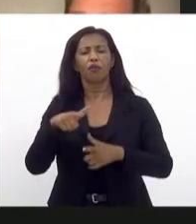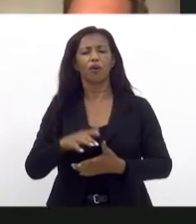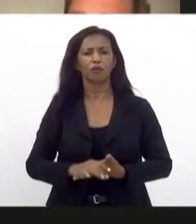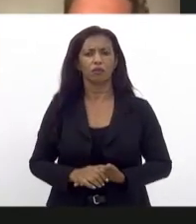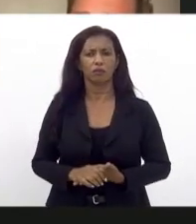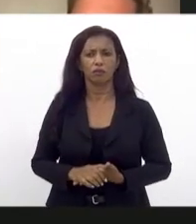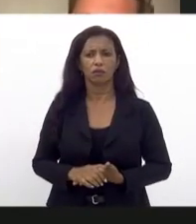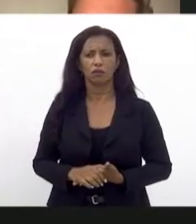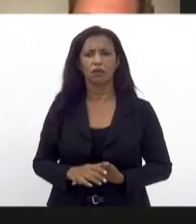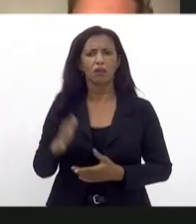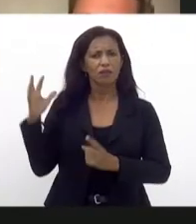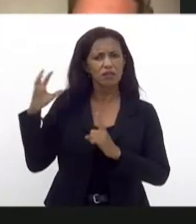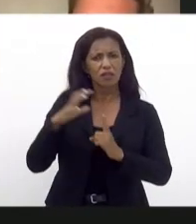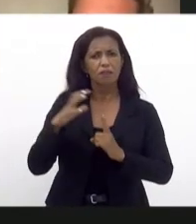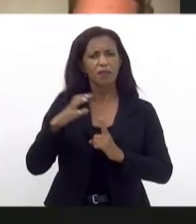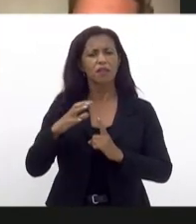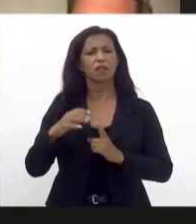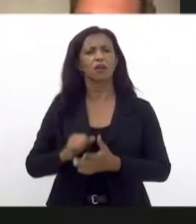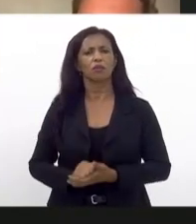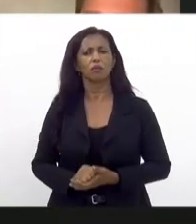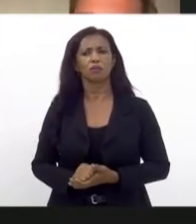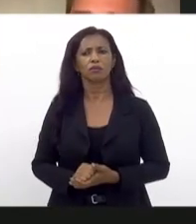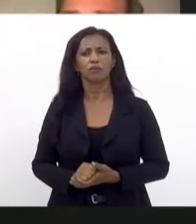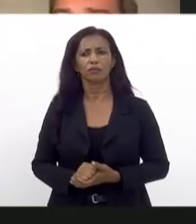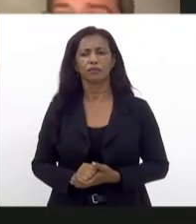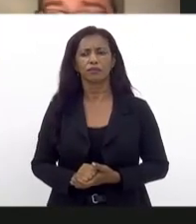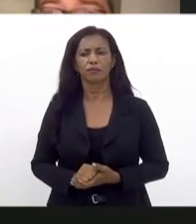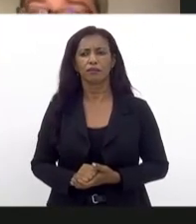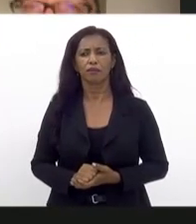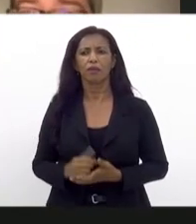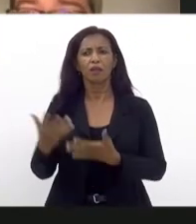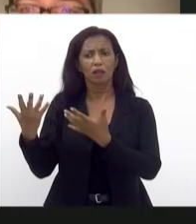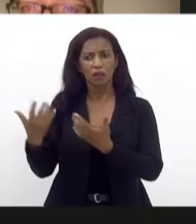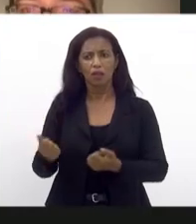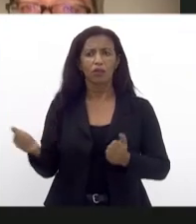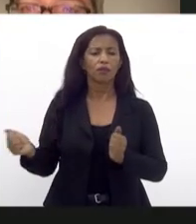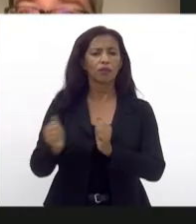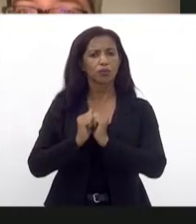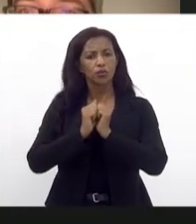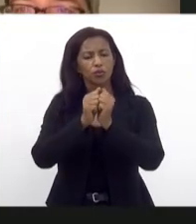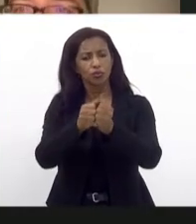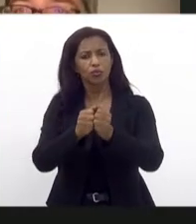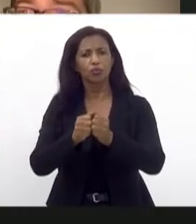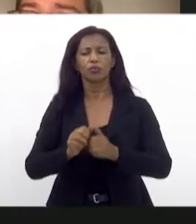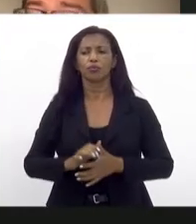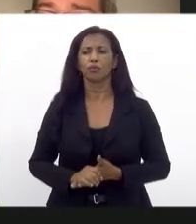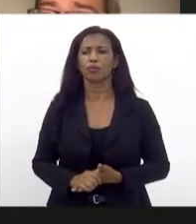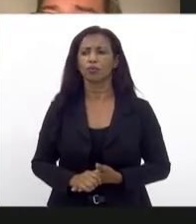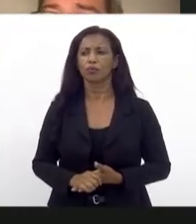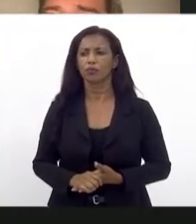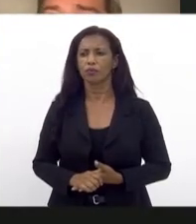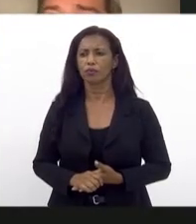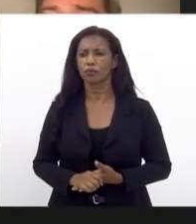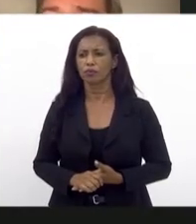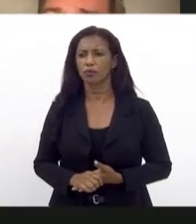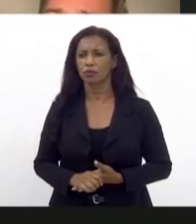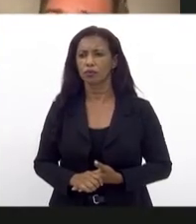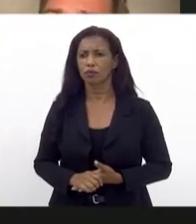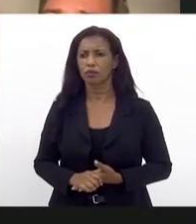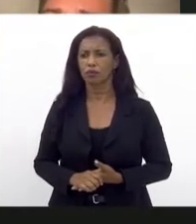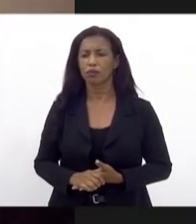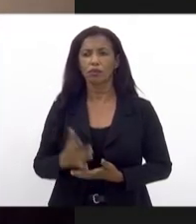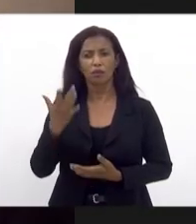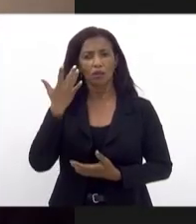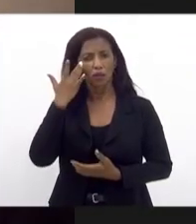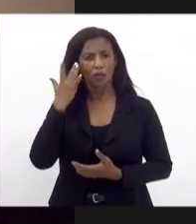pátria. Fazer uma pressão política forte, isso. Vamos levar os deputados. Aqui, então, vamos invadir Eduardo, Brasília. Eu acho que